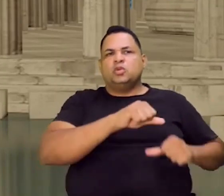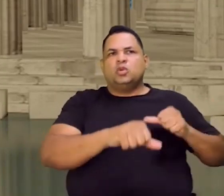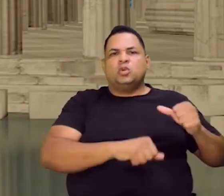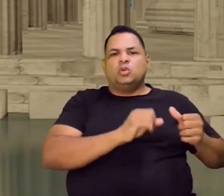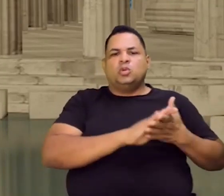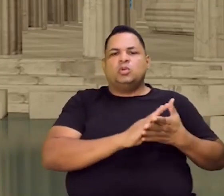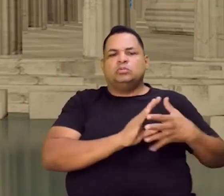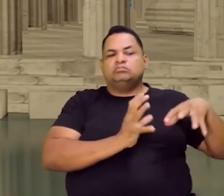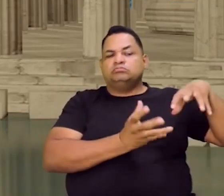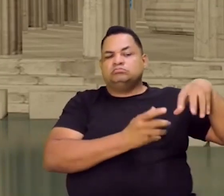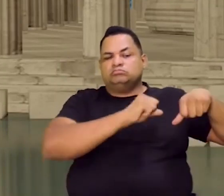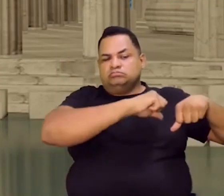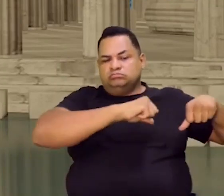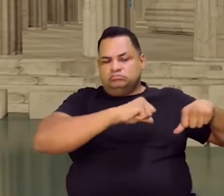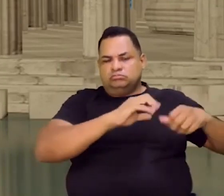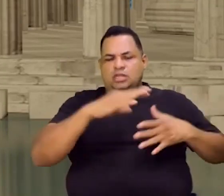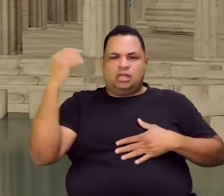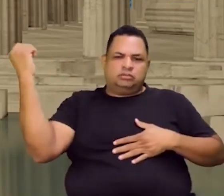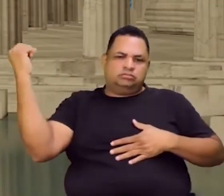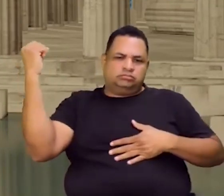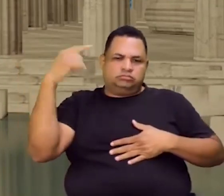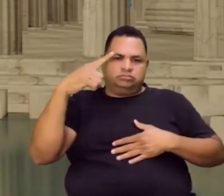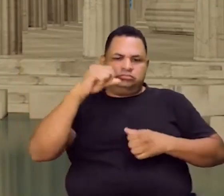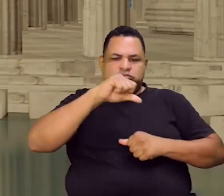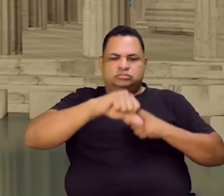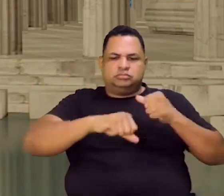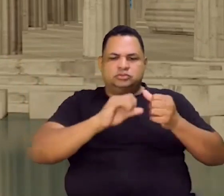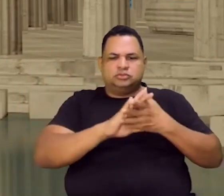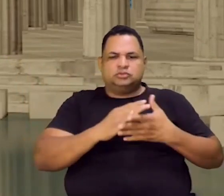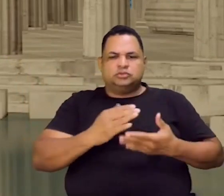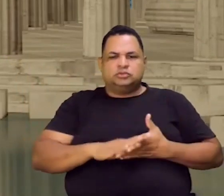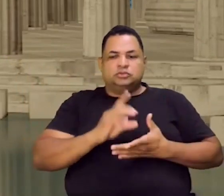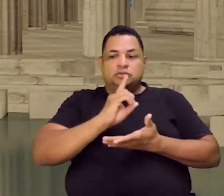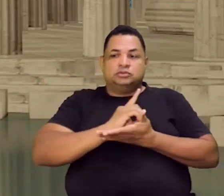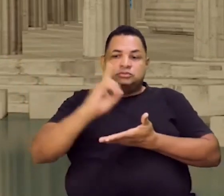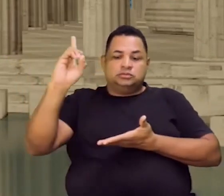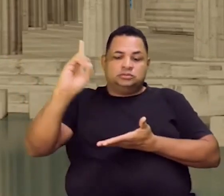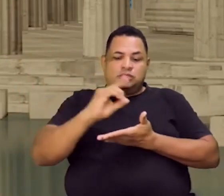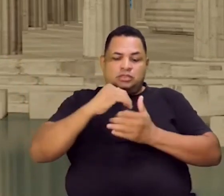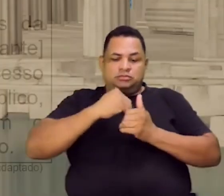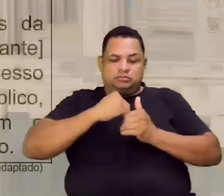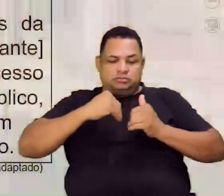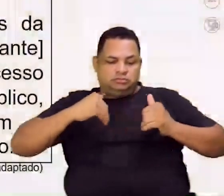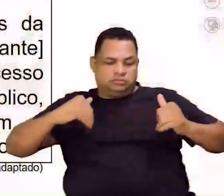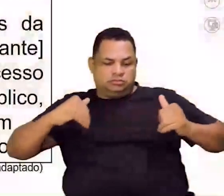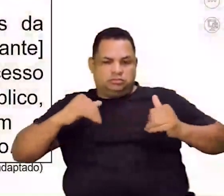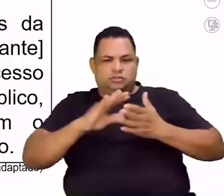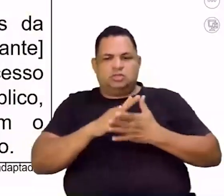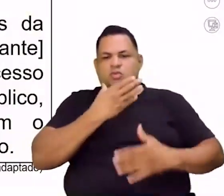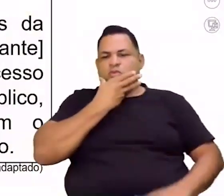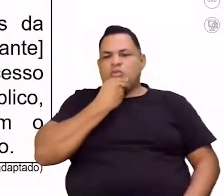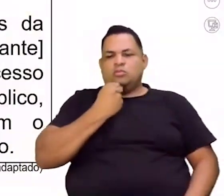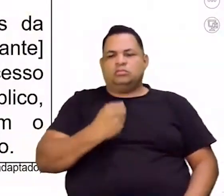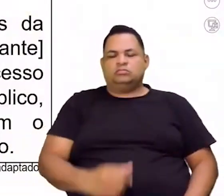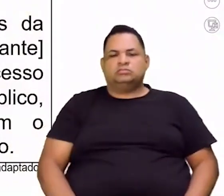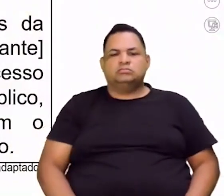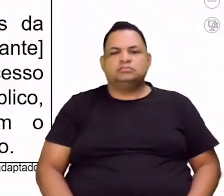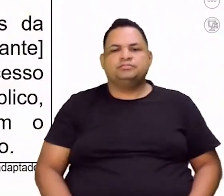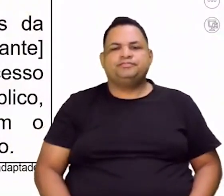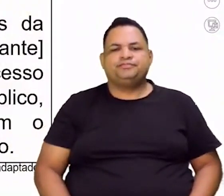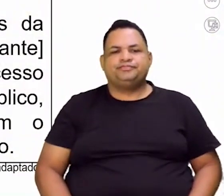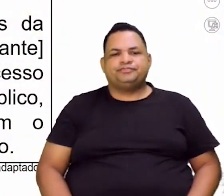E tirou Deus do centro e colocou o ser humano. Então, vamos ao desenho, olha aí essa figura. Esse